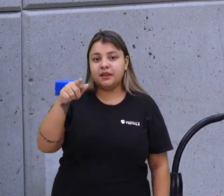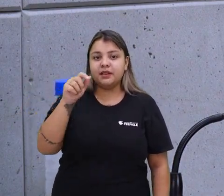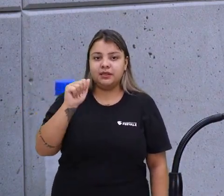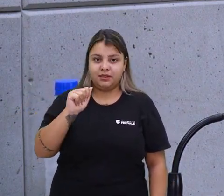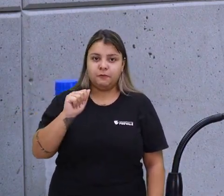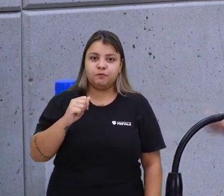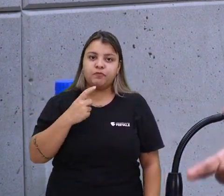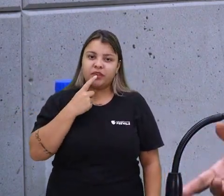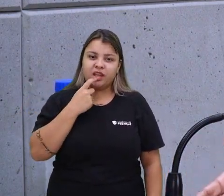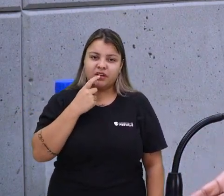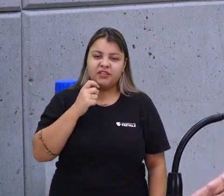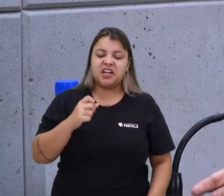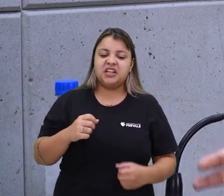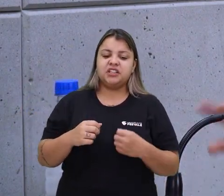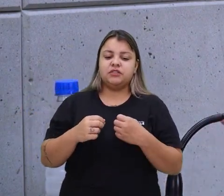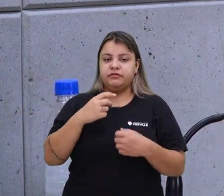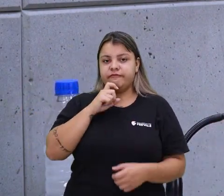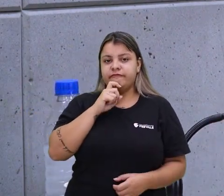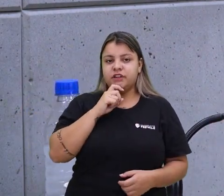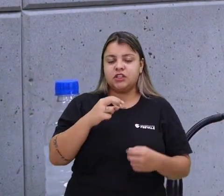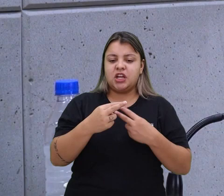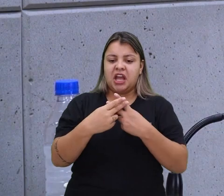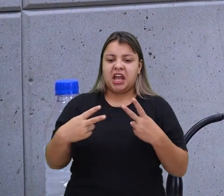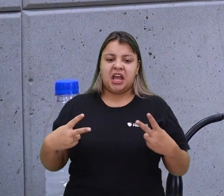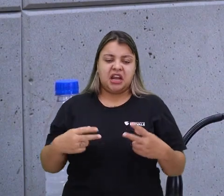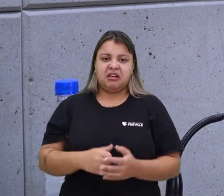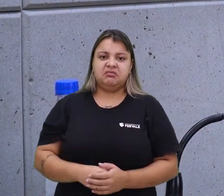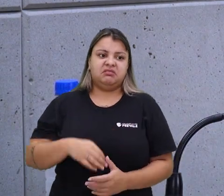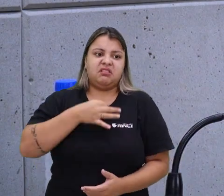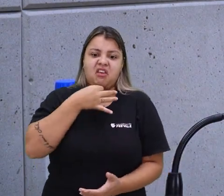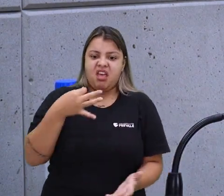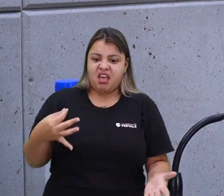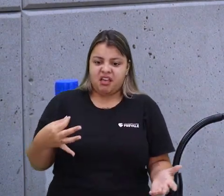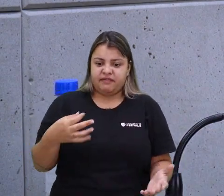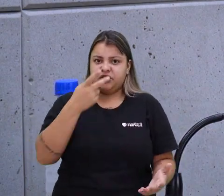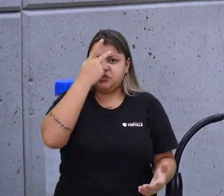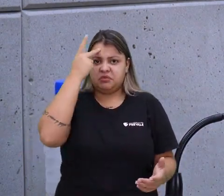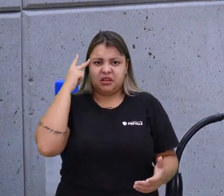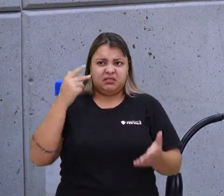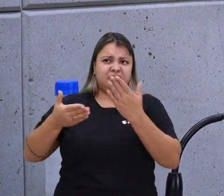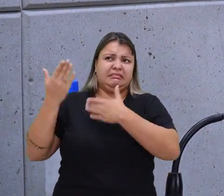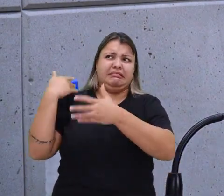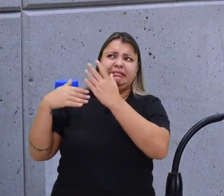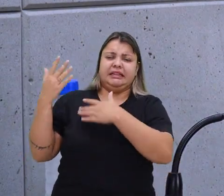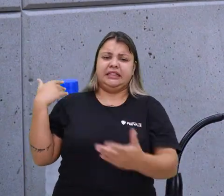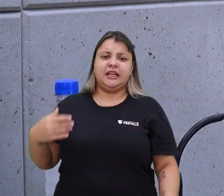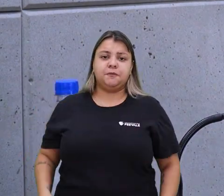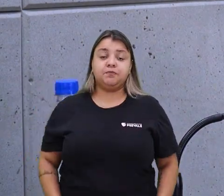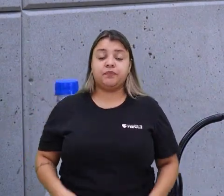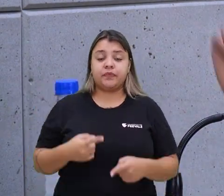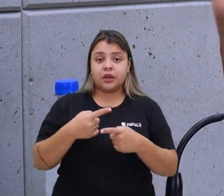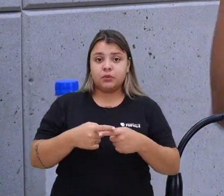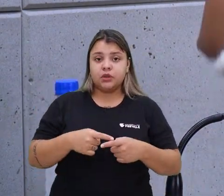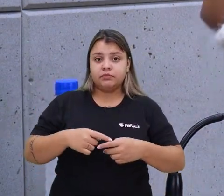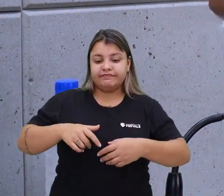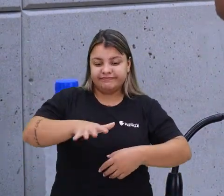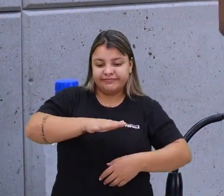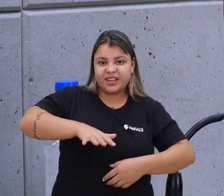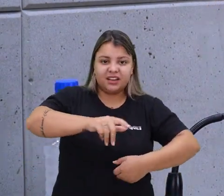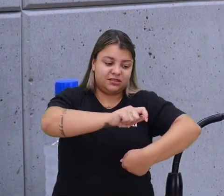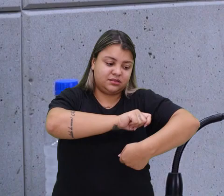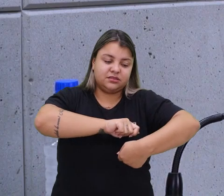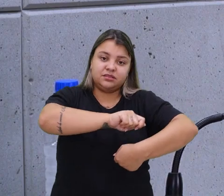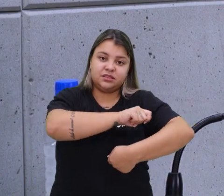de selvagem entende era é umas coisas assim porque dentro da Gastronomia né